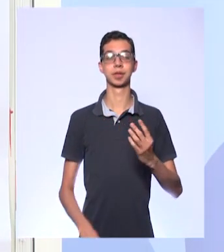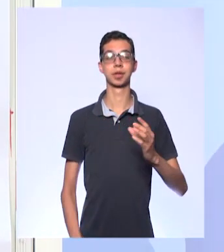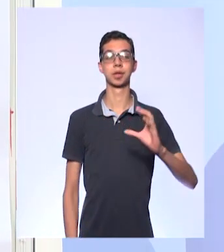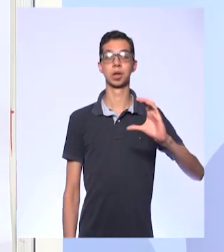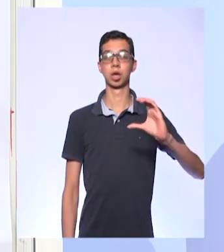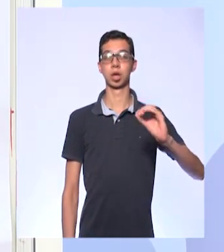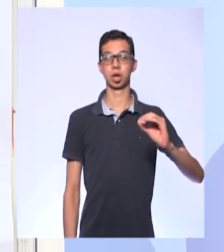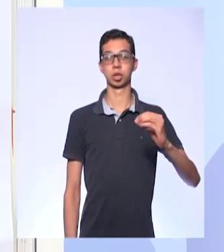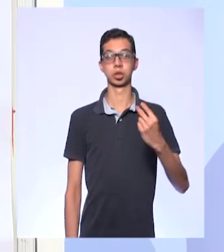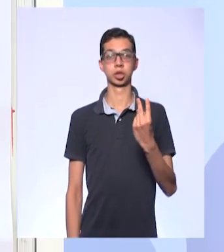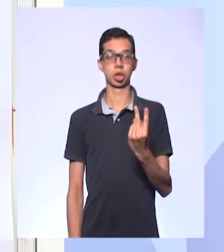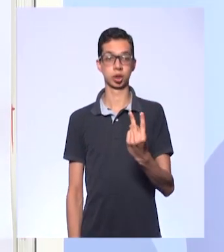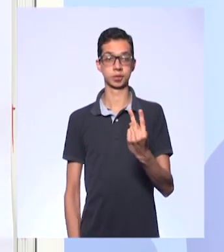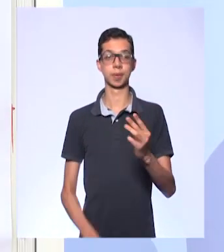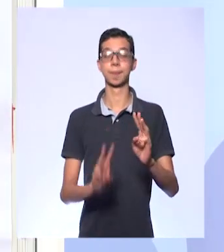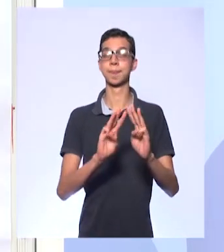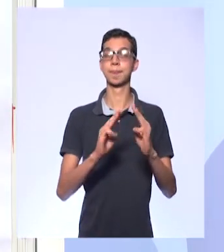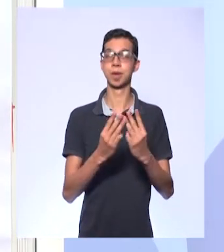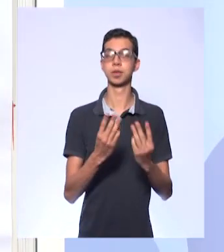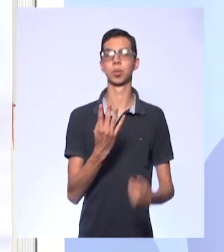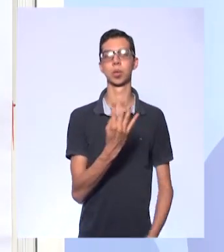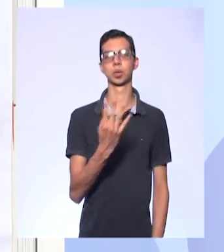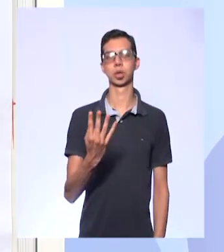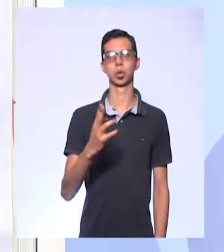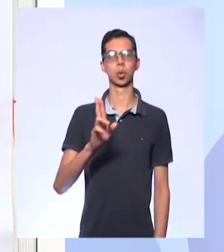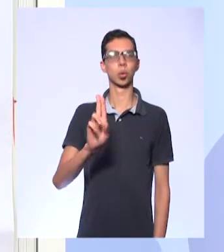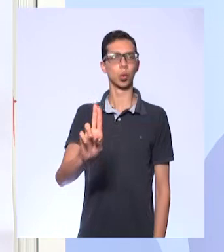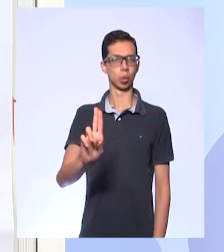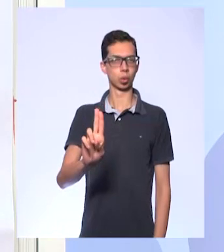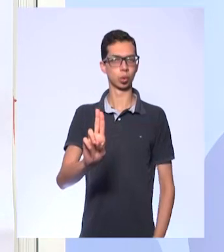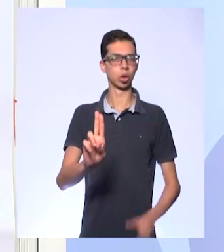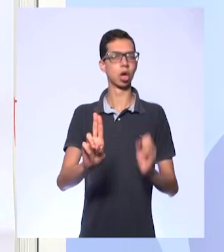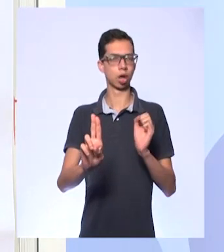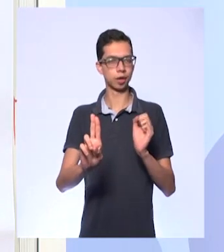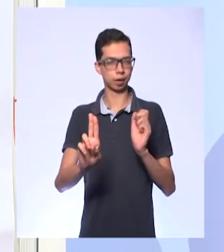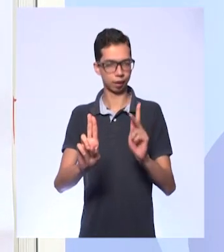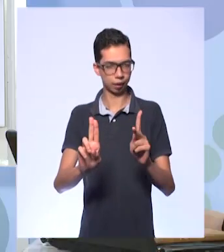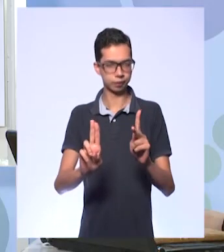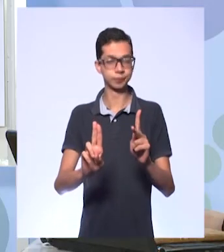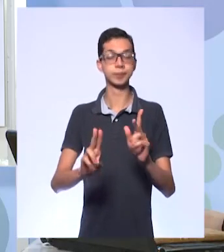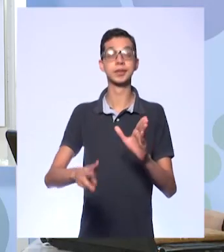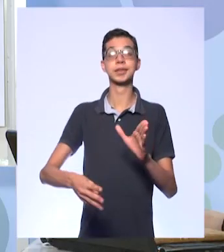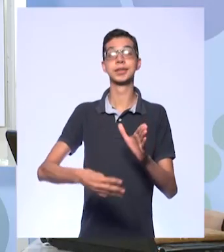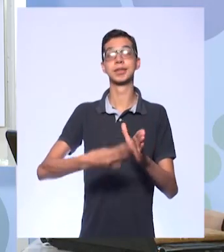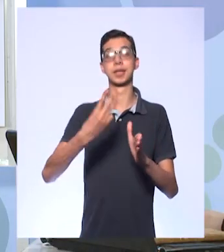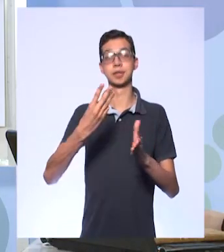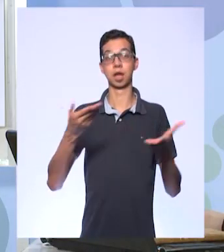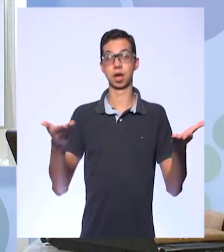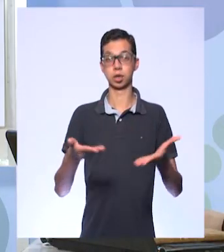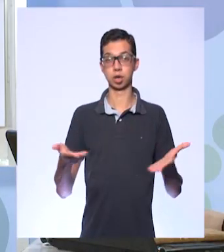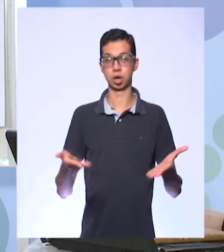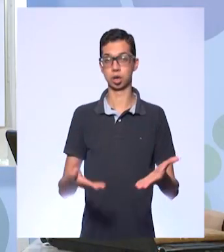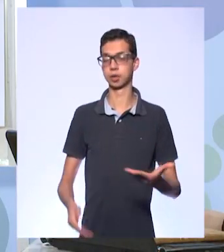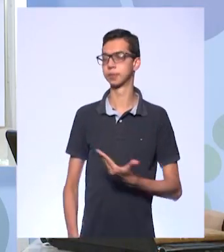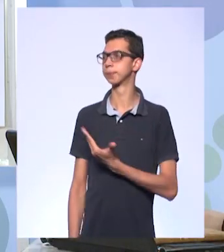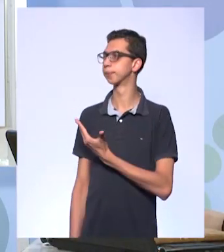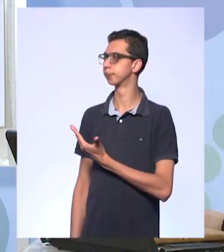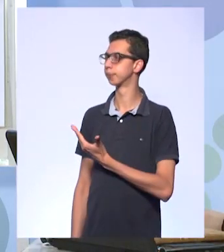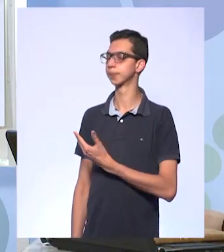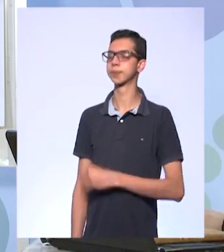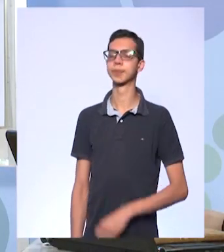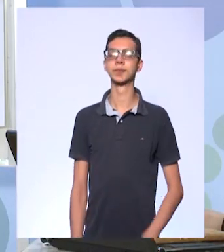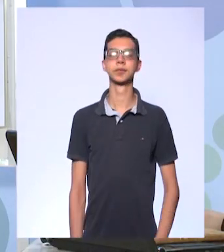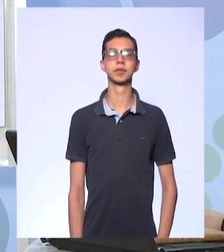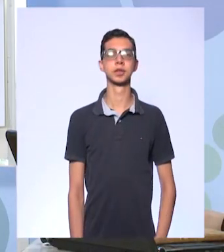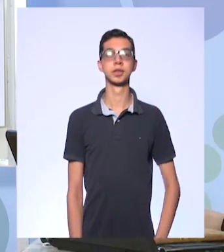ou gás carbônico, vai ser 44, 1. Ok? Vamos fazer o terceiro ali, ó. Eu tenho